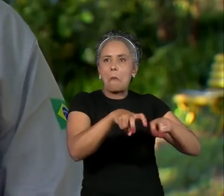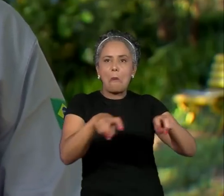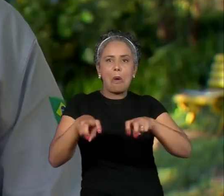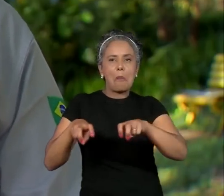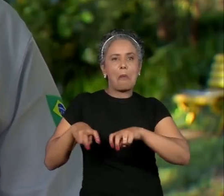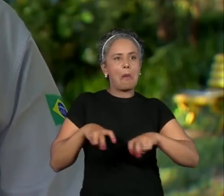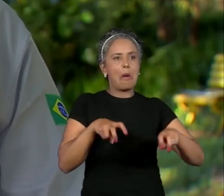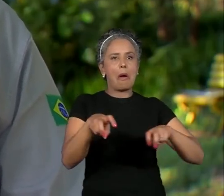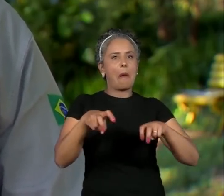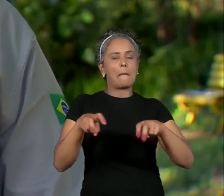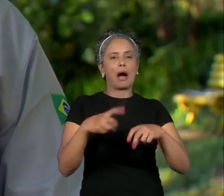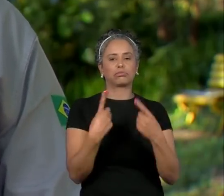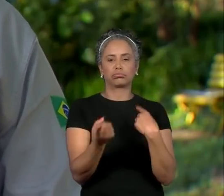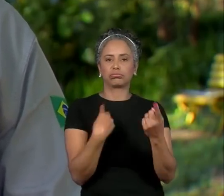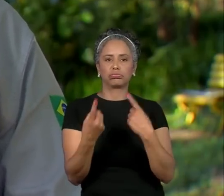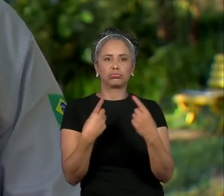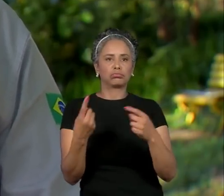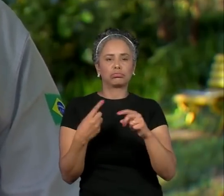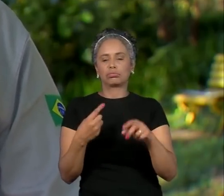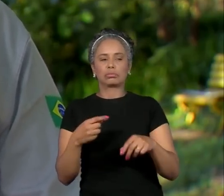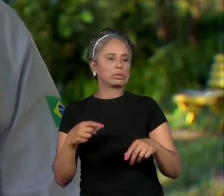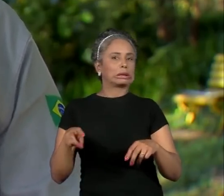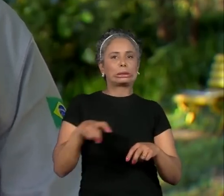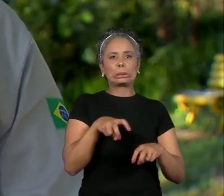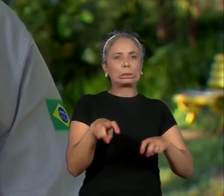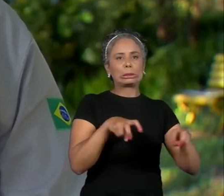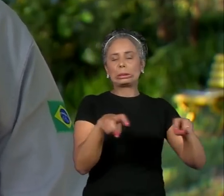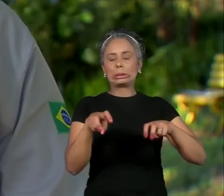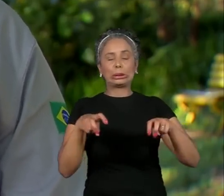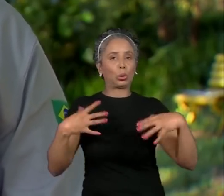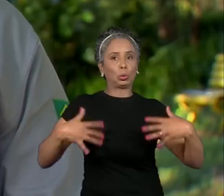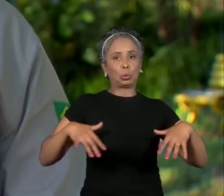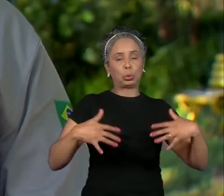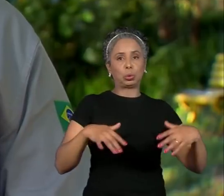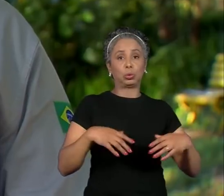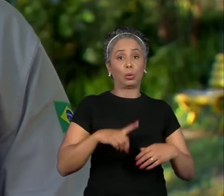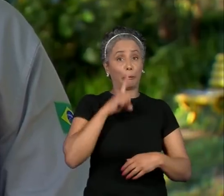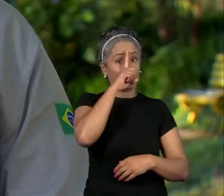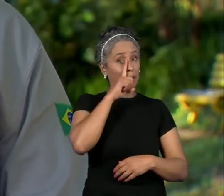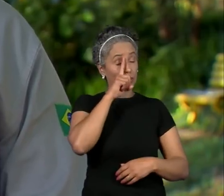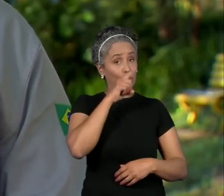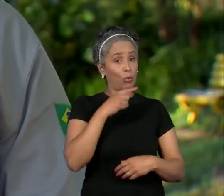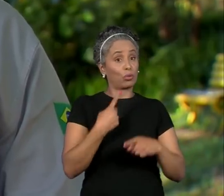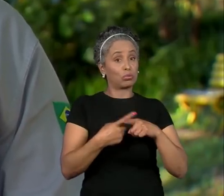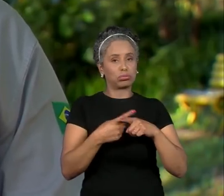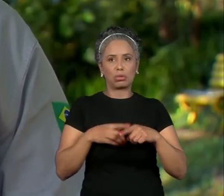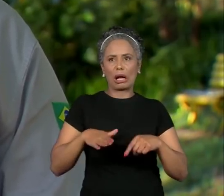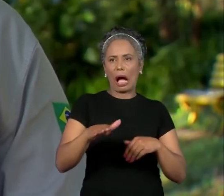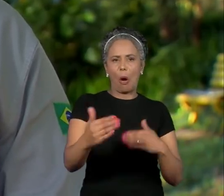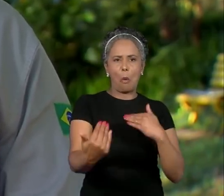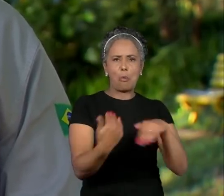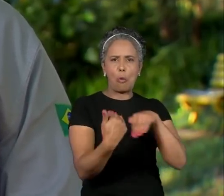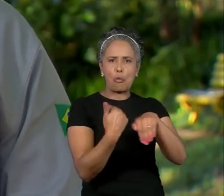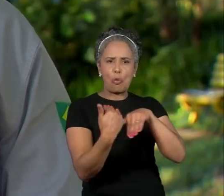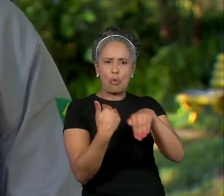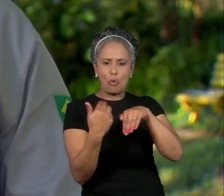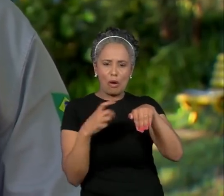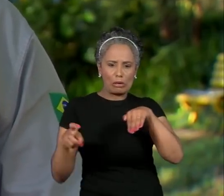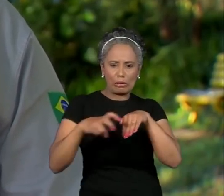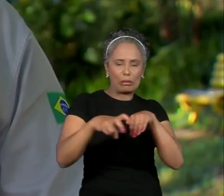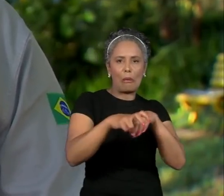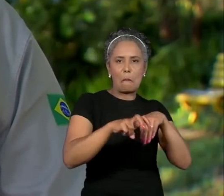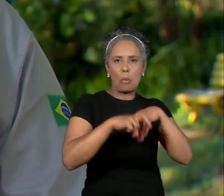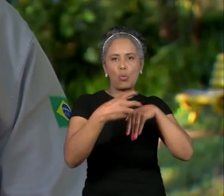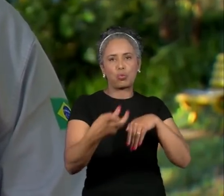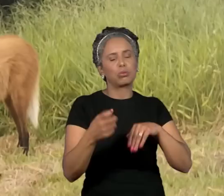estradas. É um grande risco. Uma das maiores ameaças no estado de São Paulo é realmente os acidentes com carros, atropelamentos.